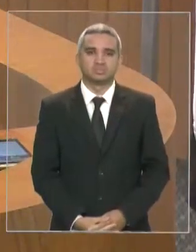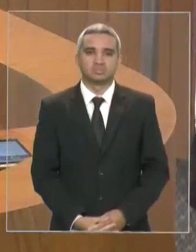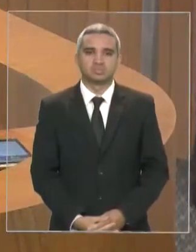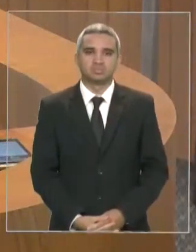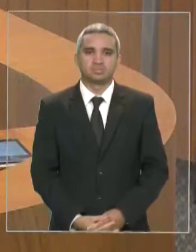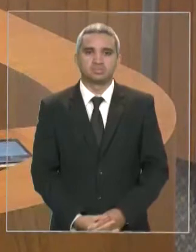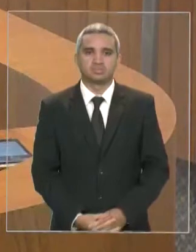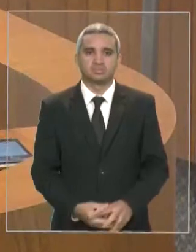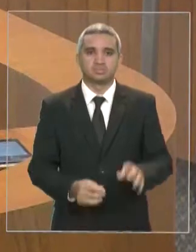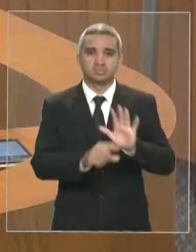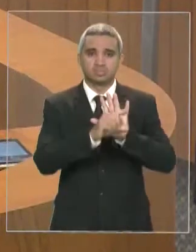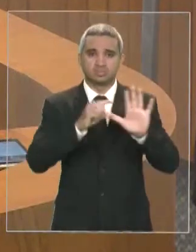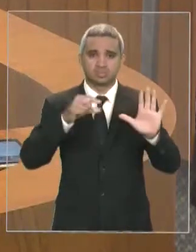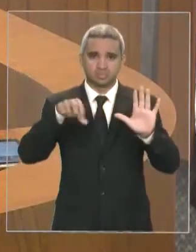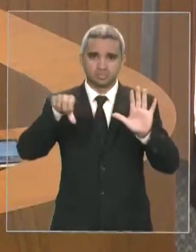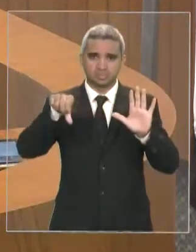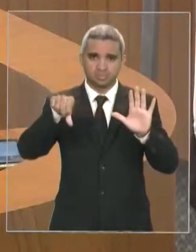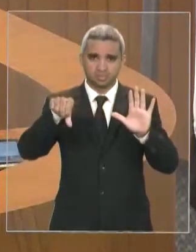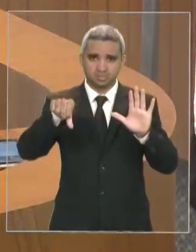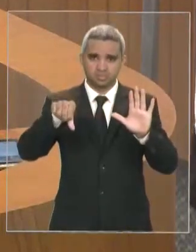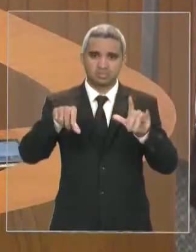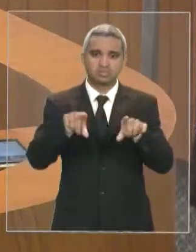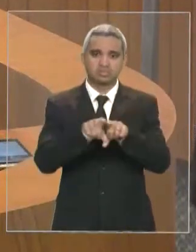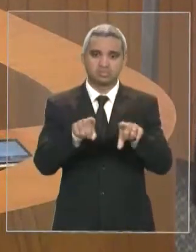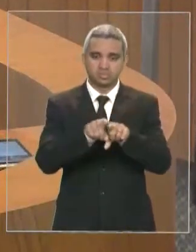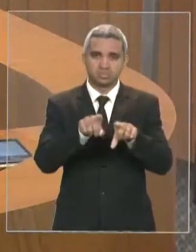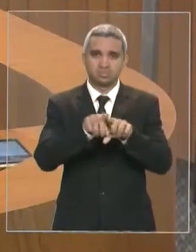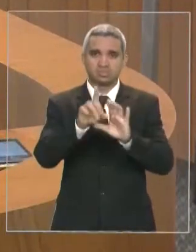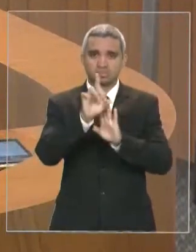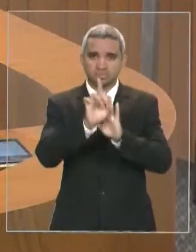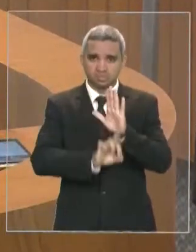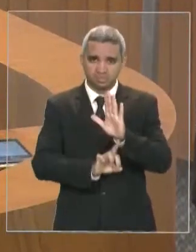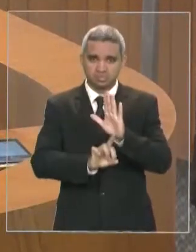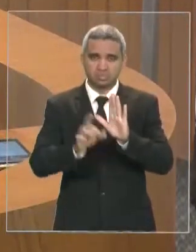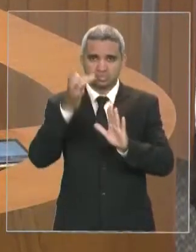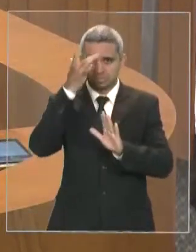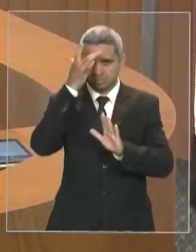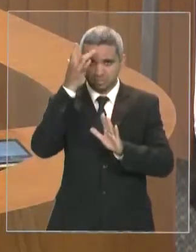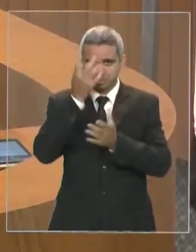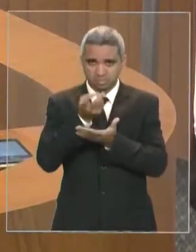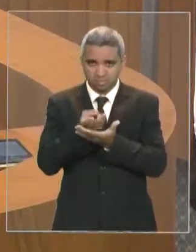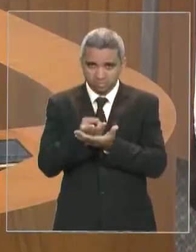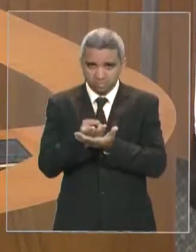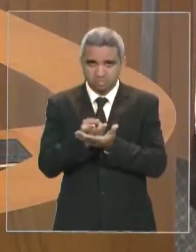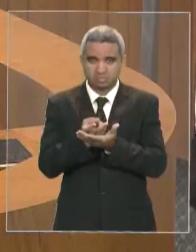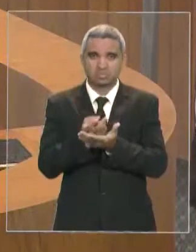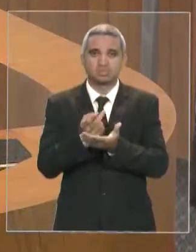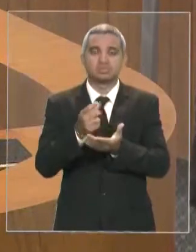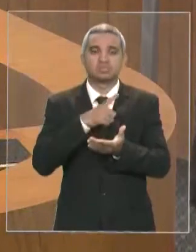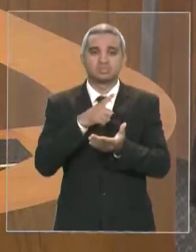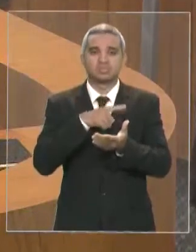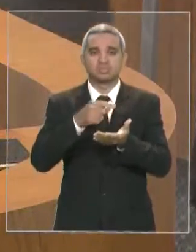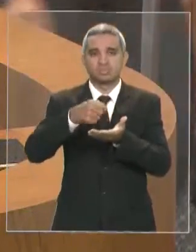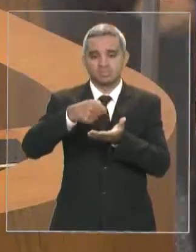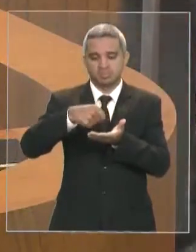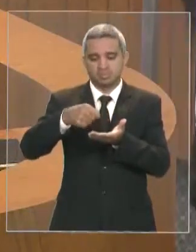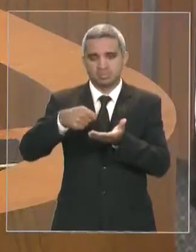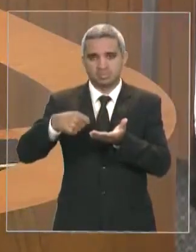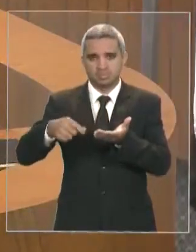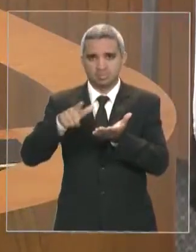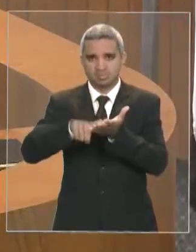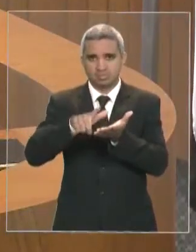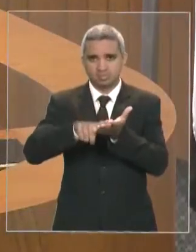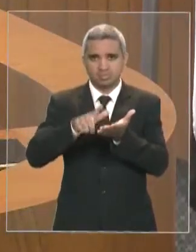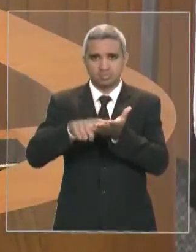o inciso 9. É também direito do paciente receber as receitas com o nome genérico das substâncias